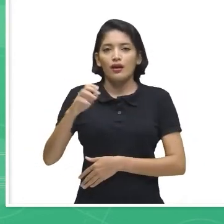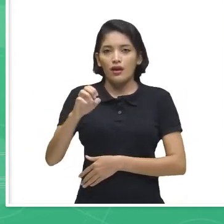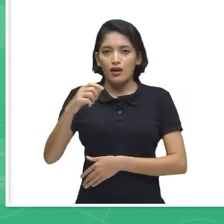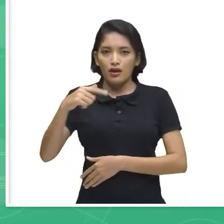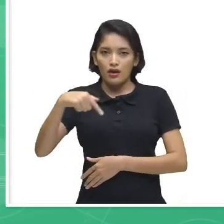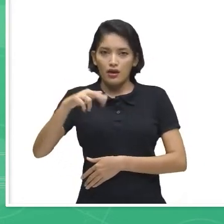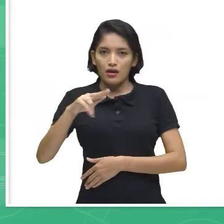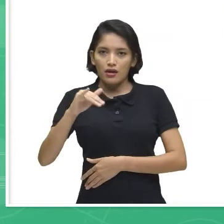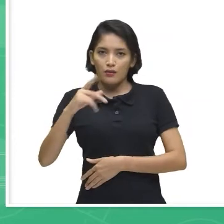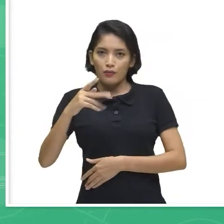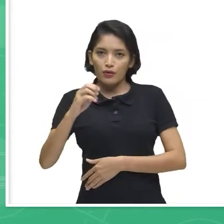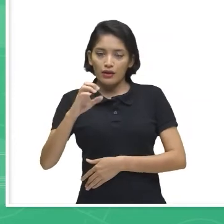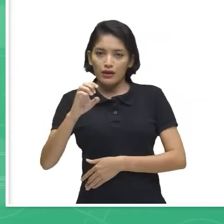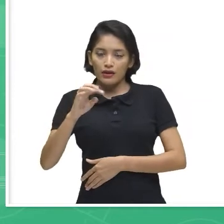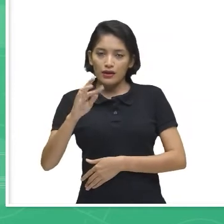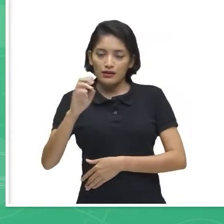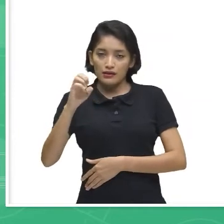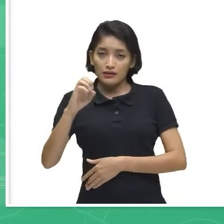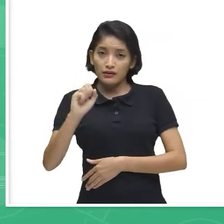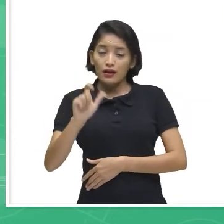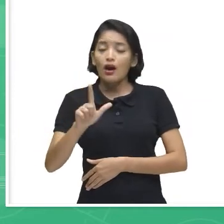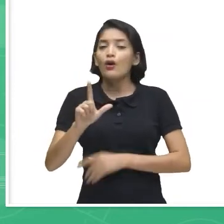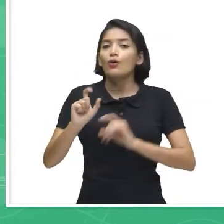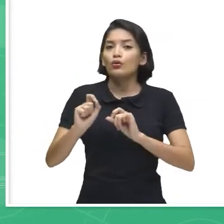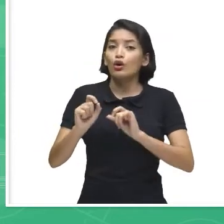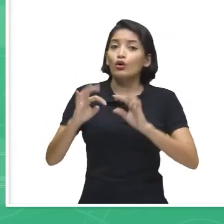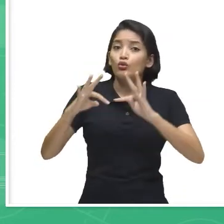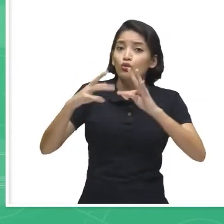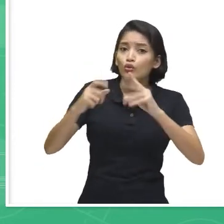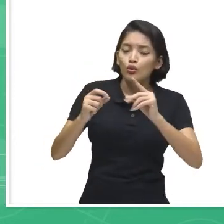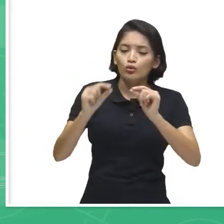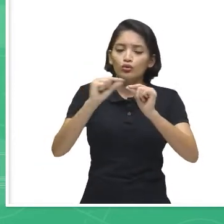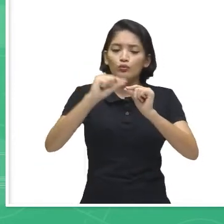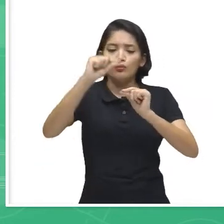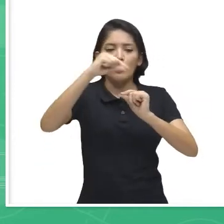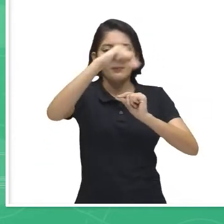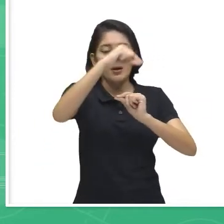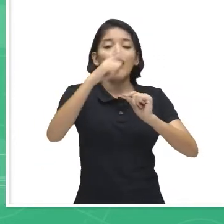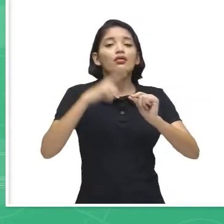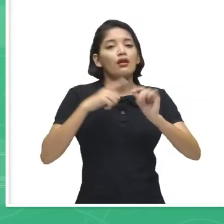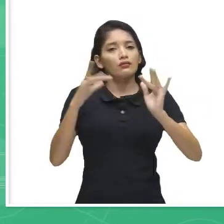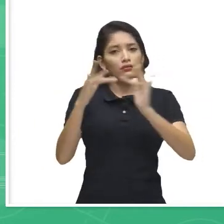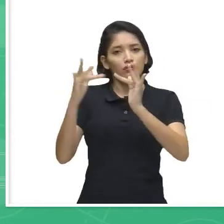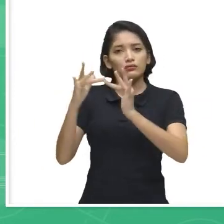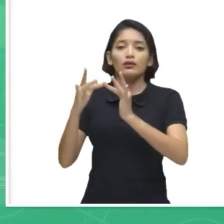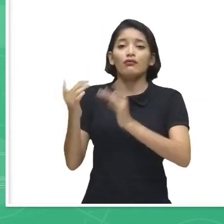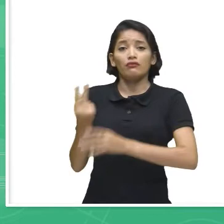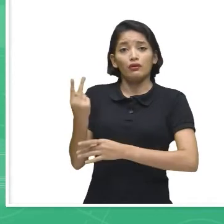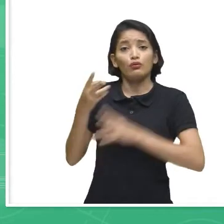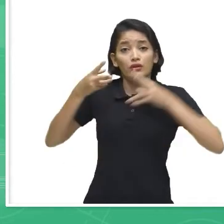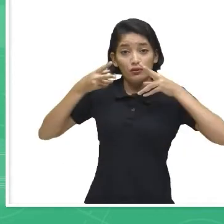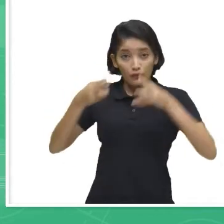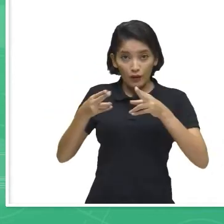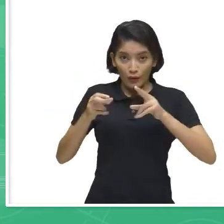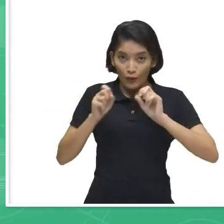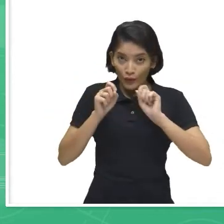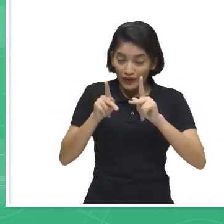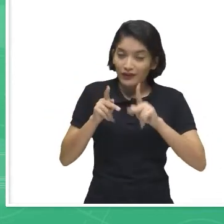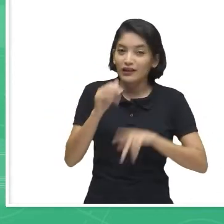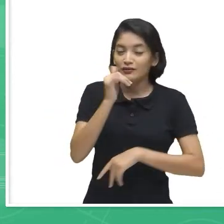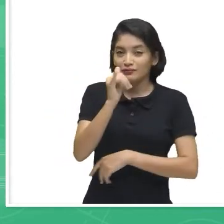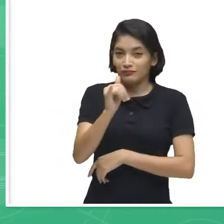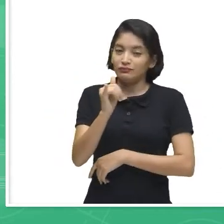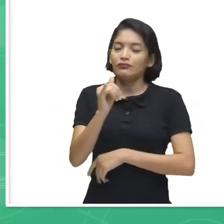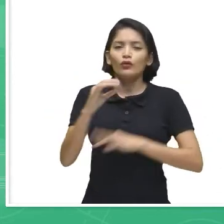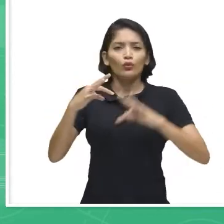São superfícies todos os pontos têm o mesmo valor de potencial elétrico, beleza? Todos os pontos